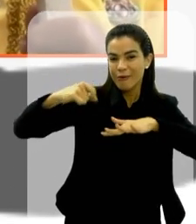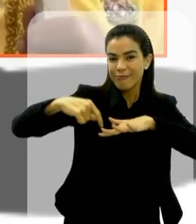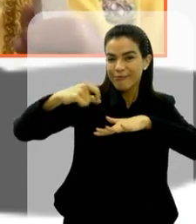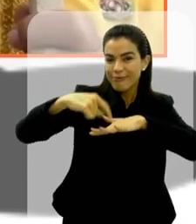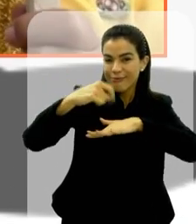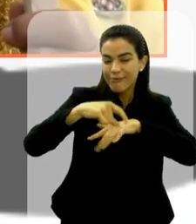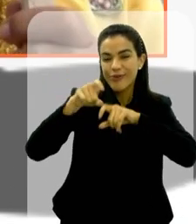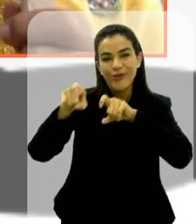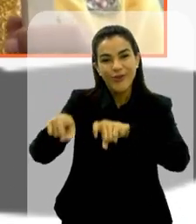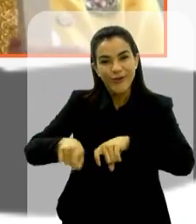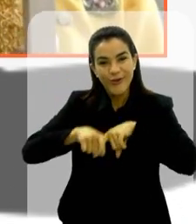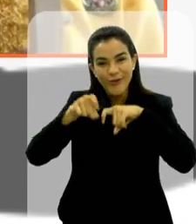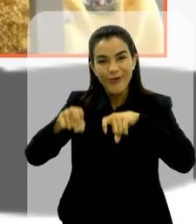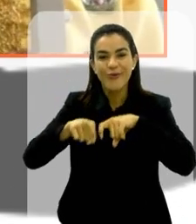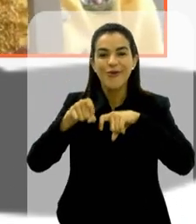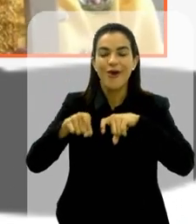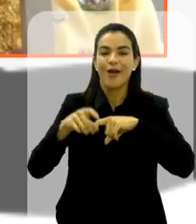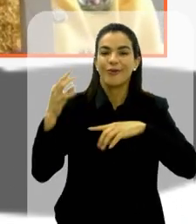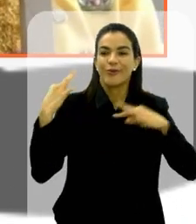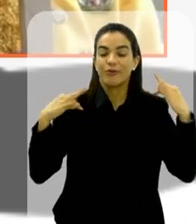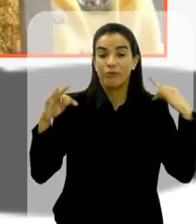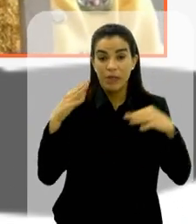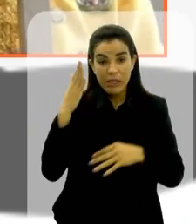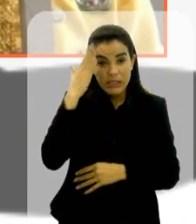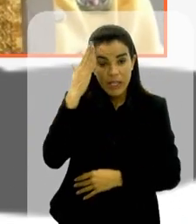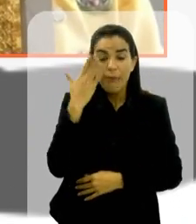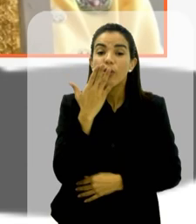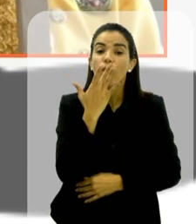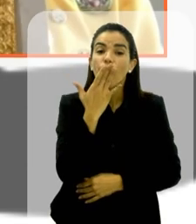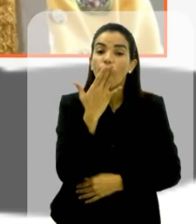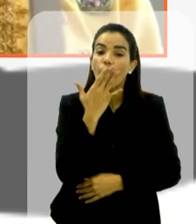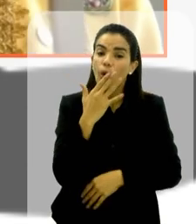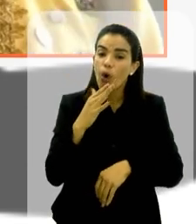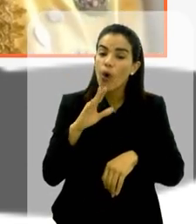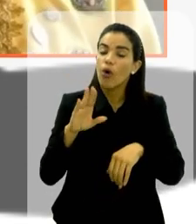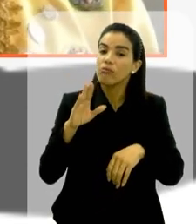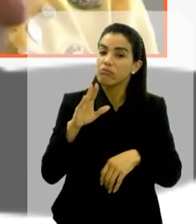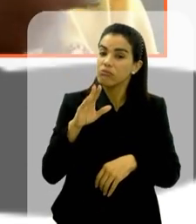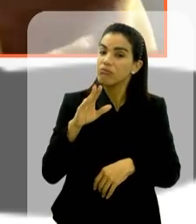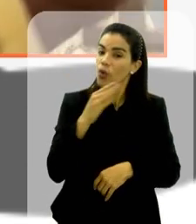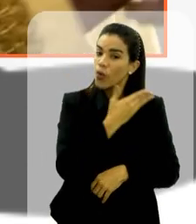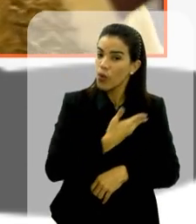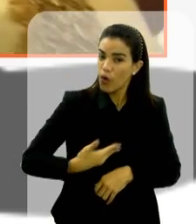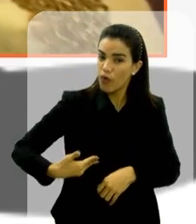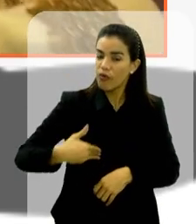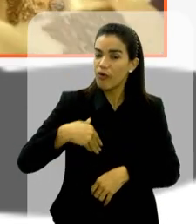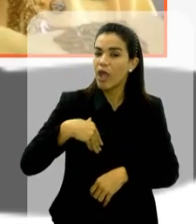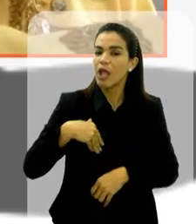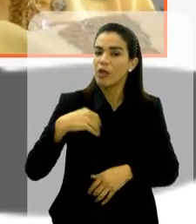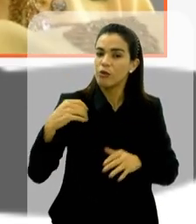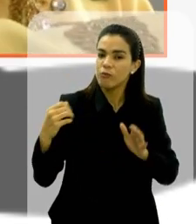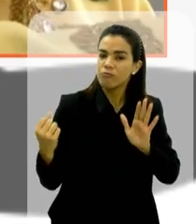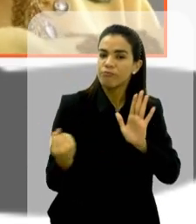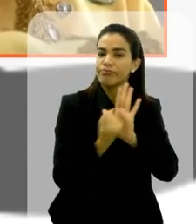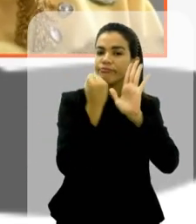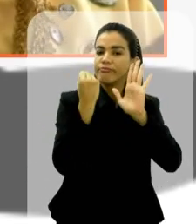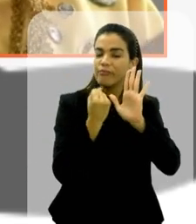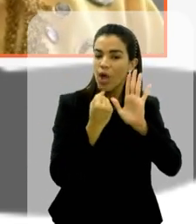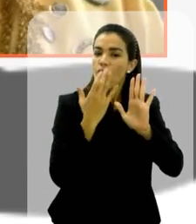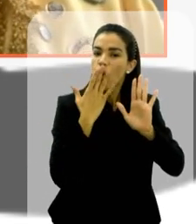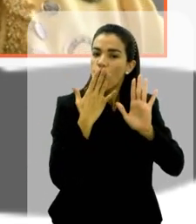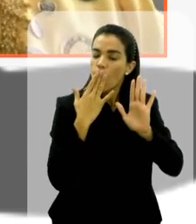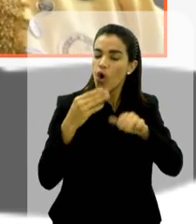lindo. Que lindo. É, E você pois sabe que é. essa cor, o governo estabeleceu que as cores marrons nas placas